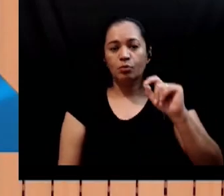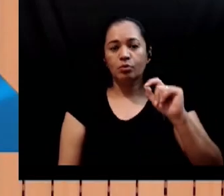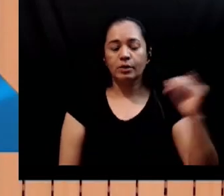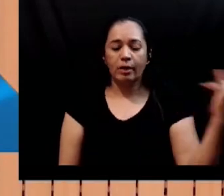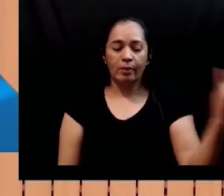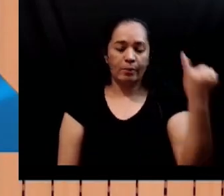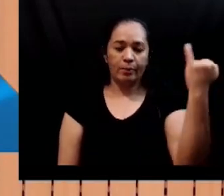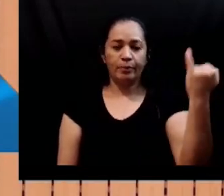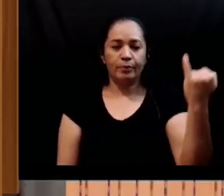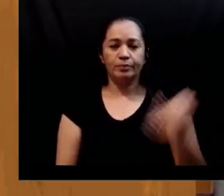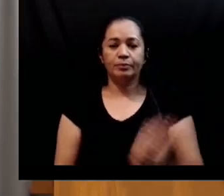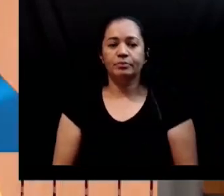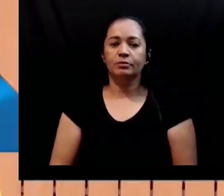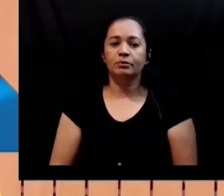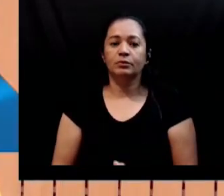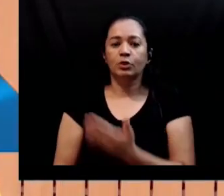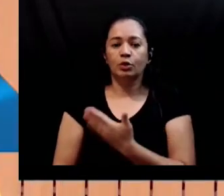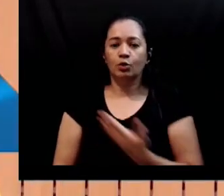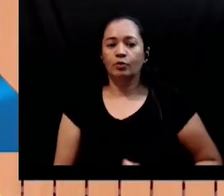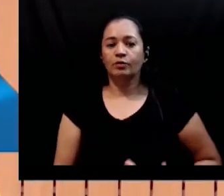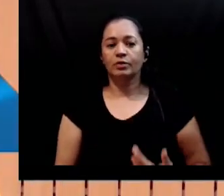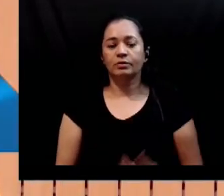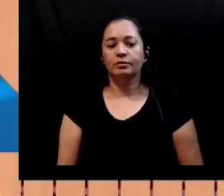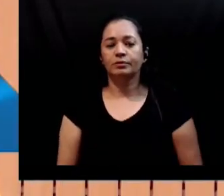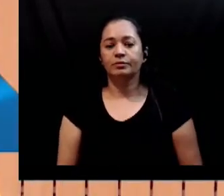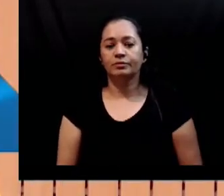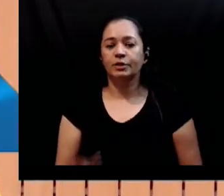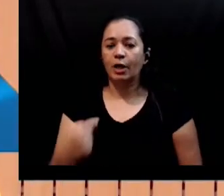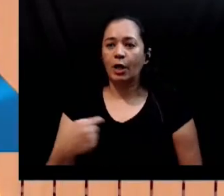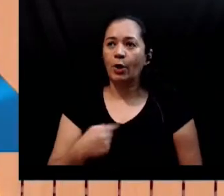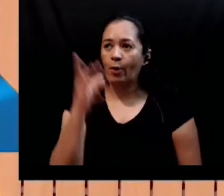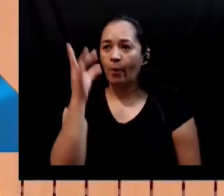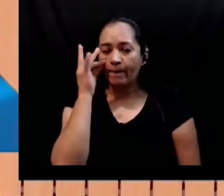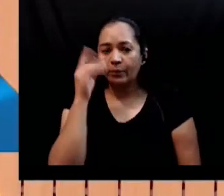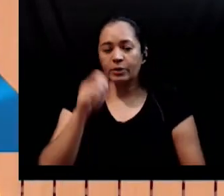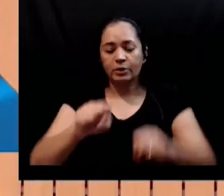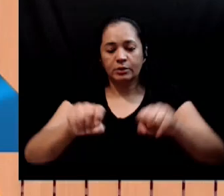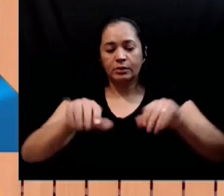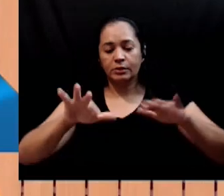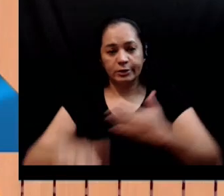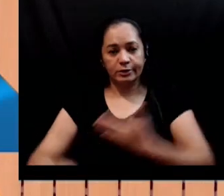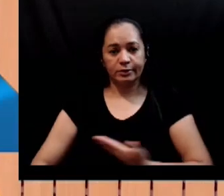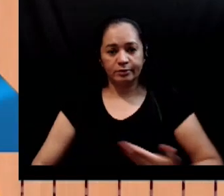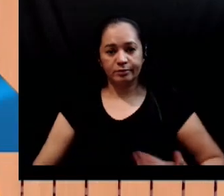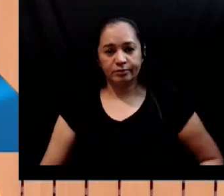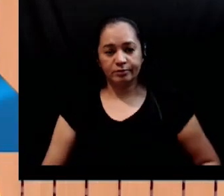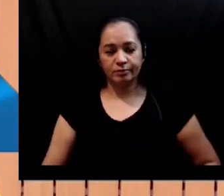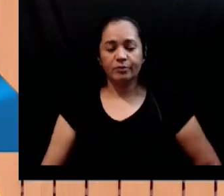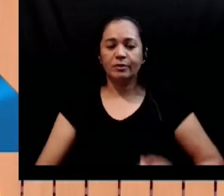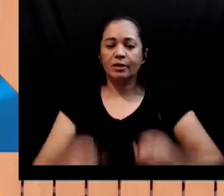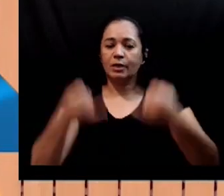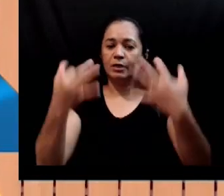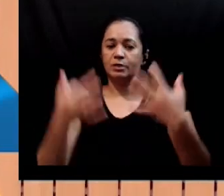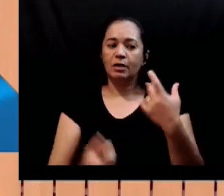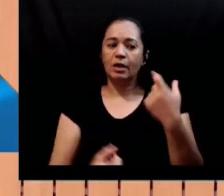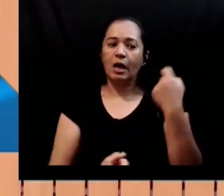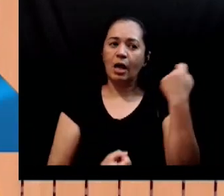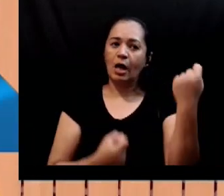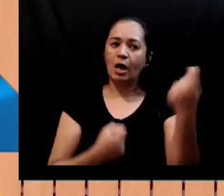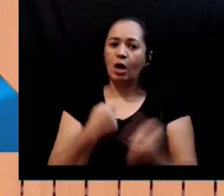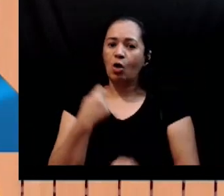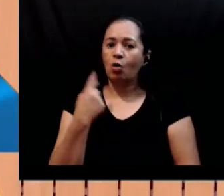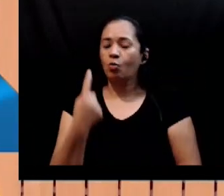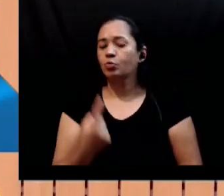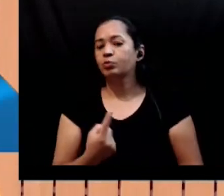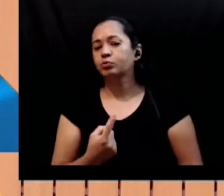esse governo faça. Eu estive presente na audiência pública e quero ressaltar alguns pontos. O primeiro, o